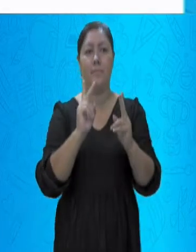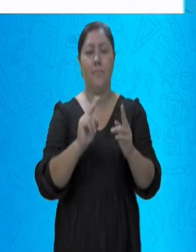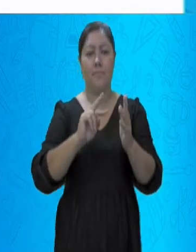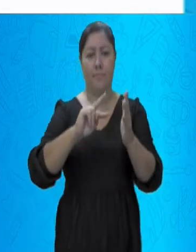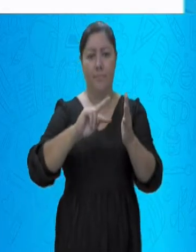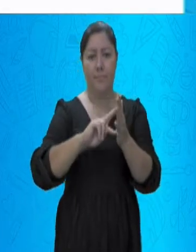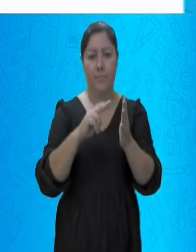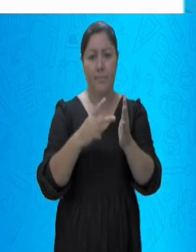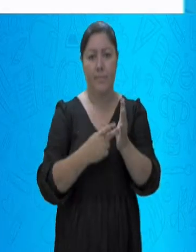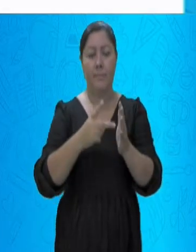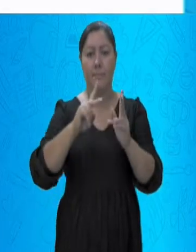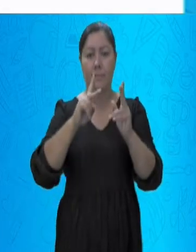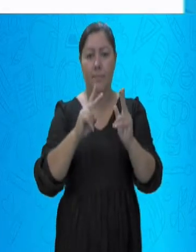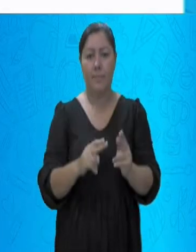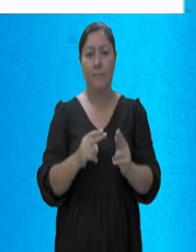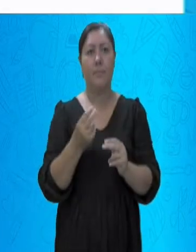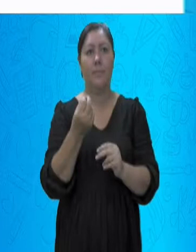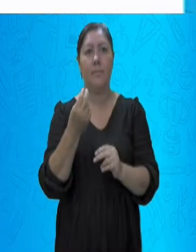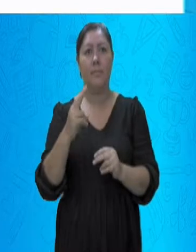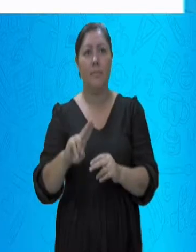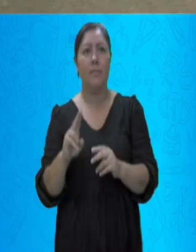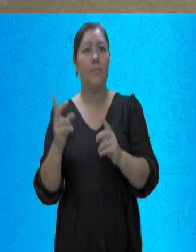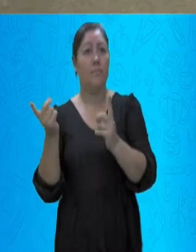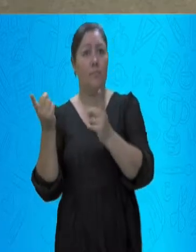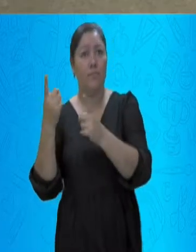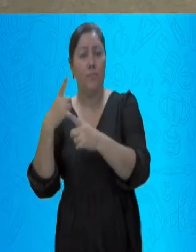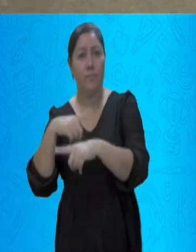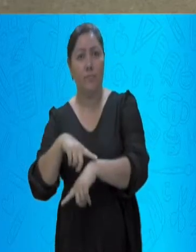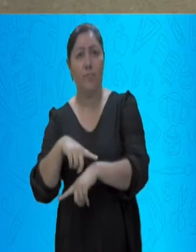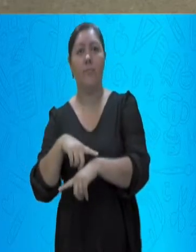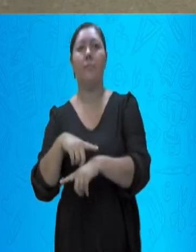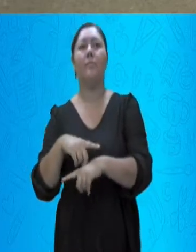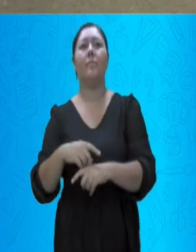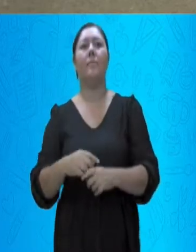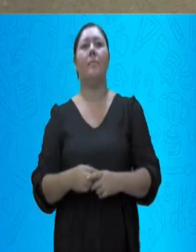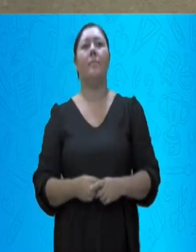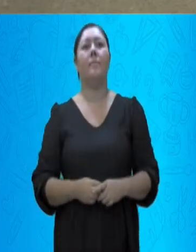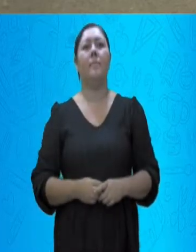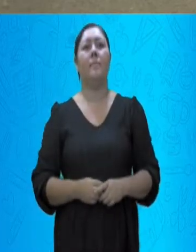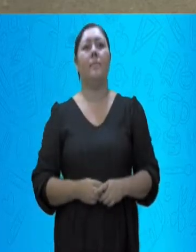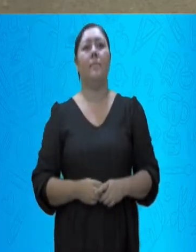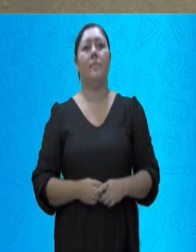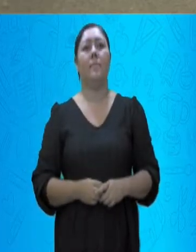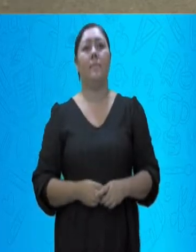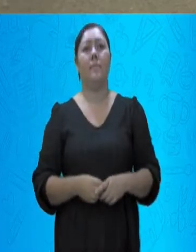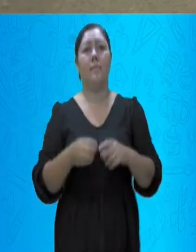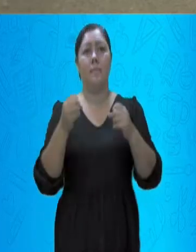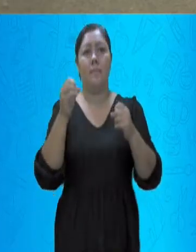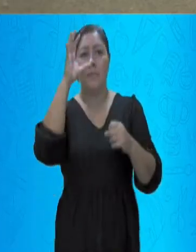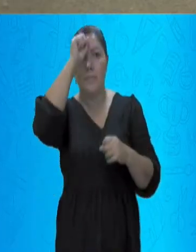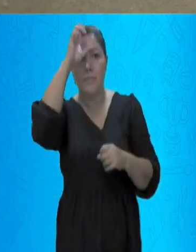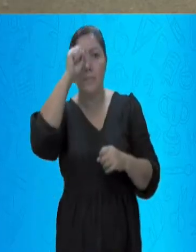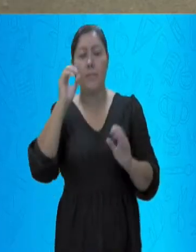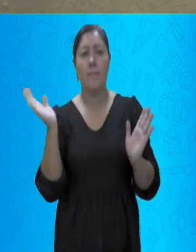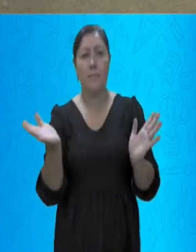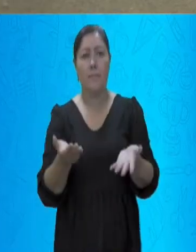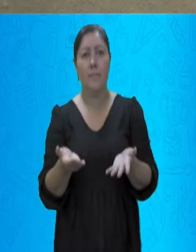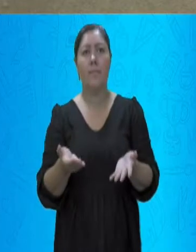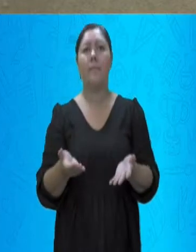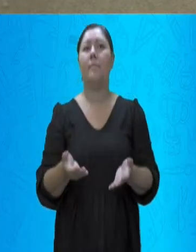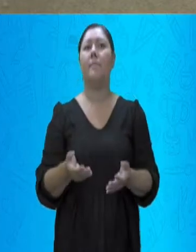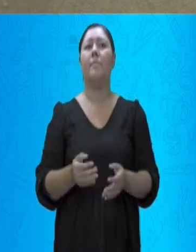e ora são opostas, que são os antônimos. Vamos aprender um pouco mais sobre